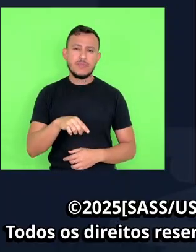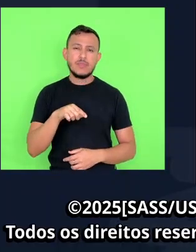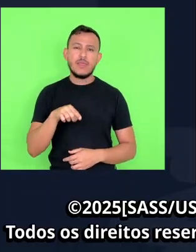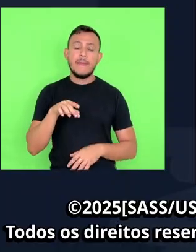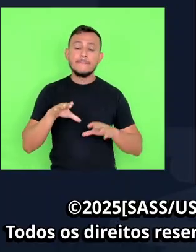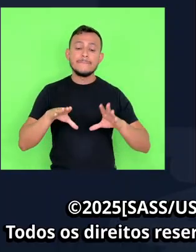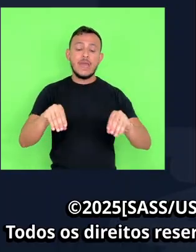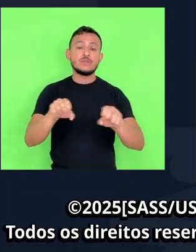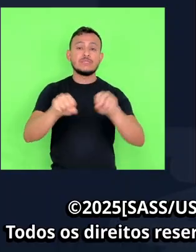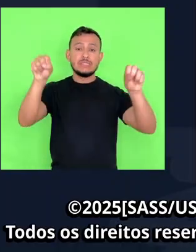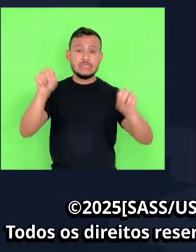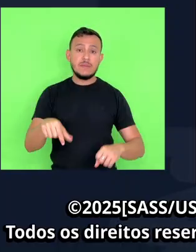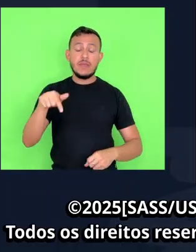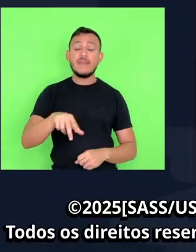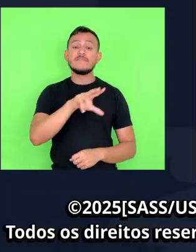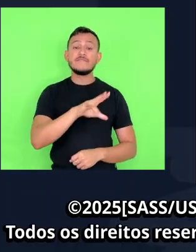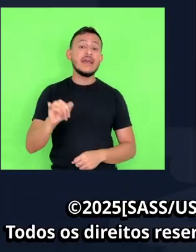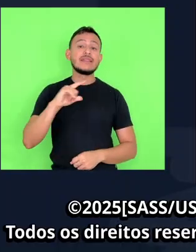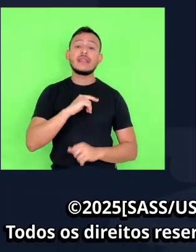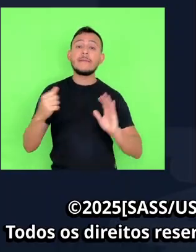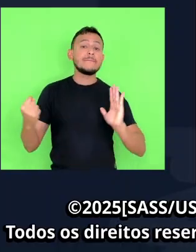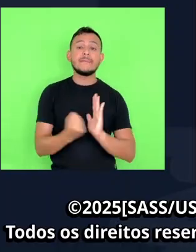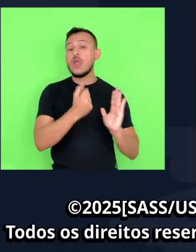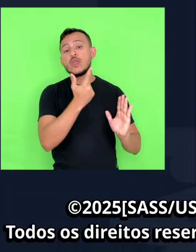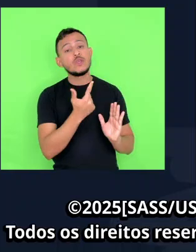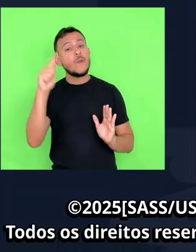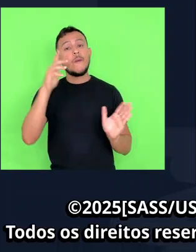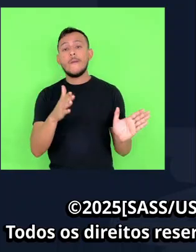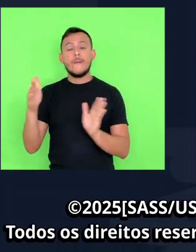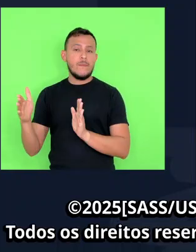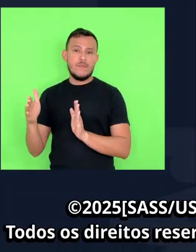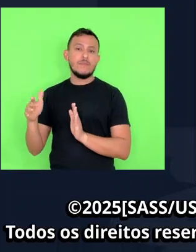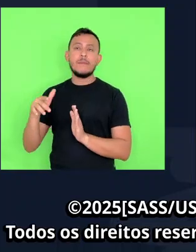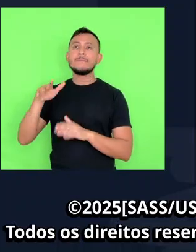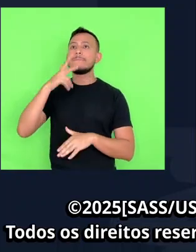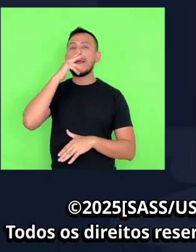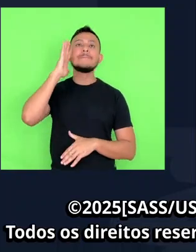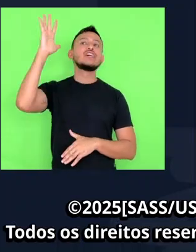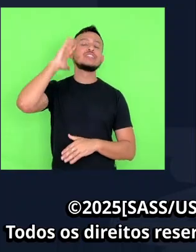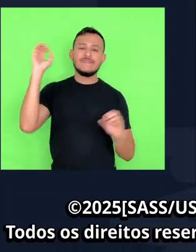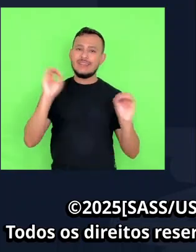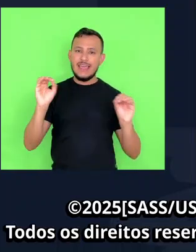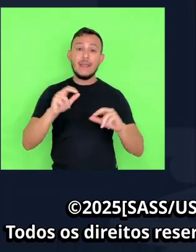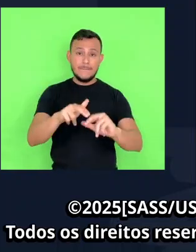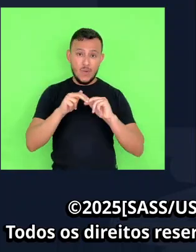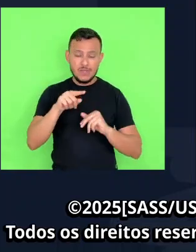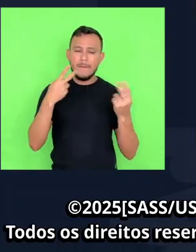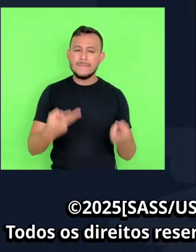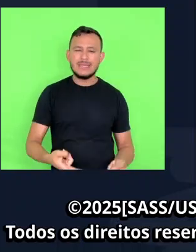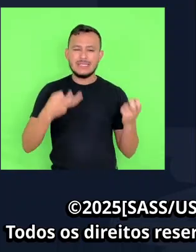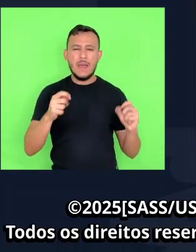num sistema, vai ter impacto em outro lá adiante, que você nem imaginava. Então, vocês